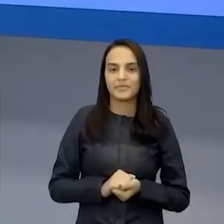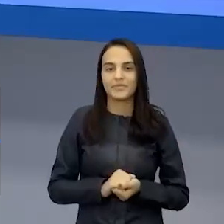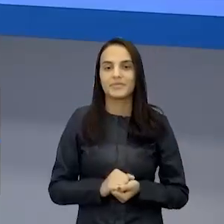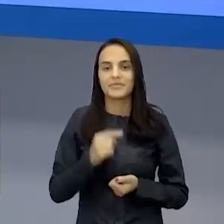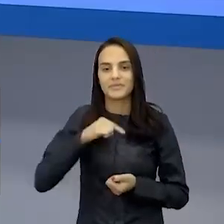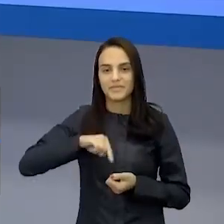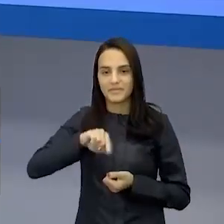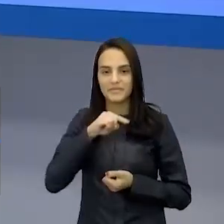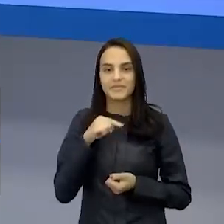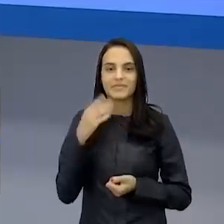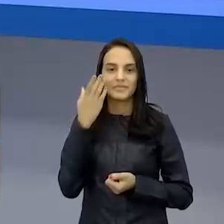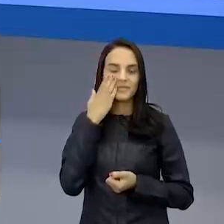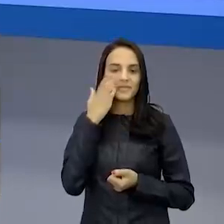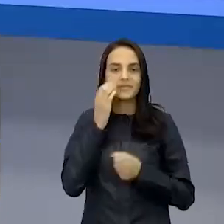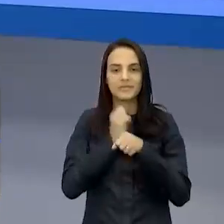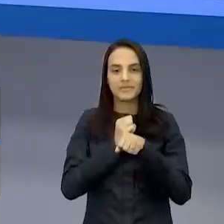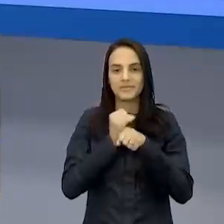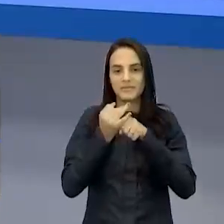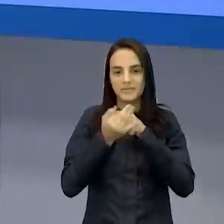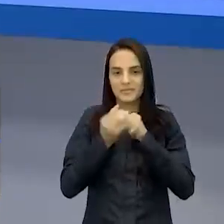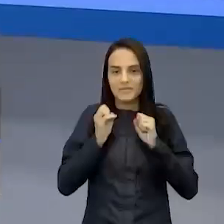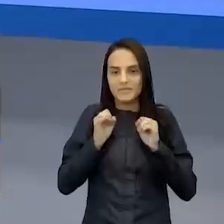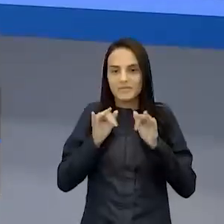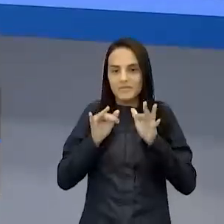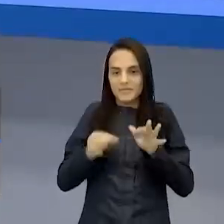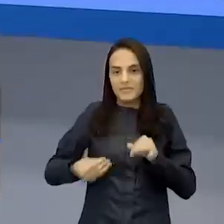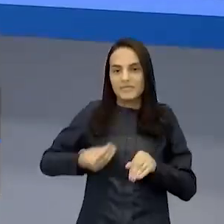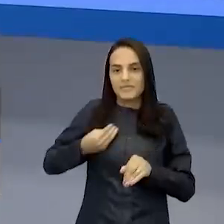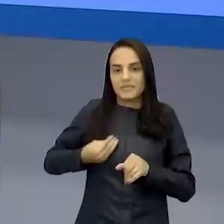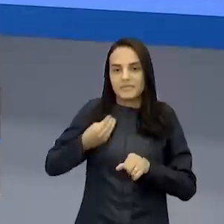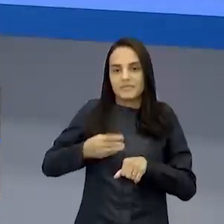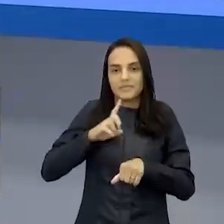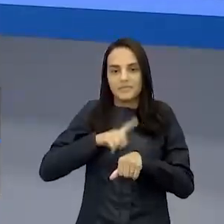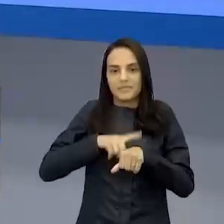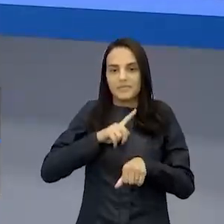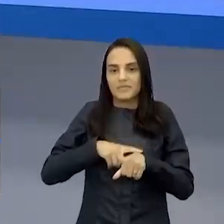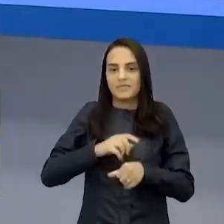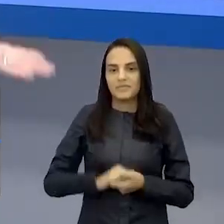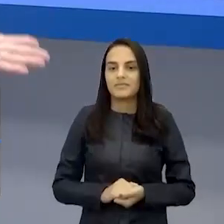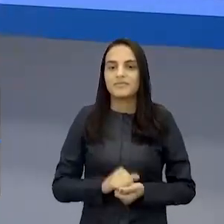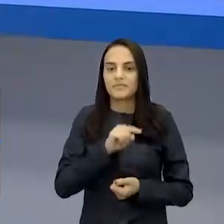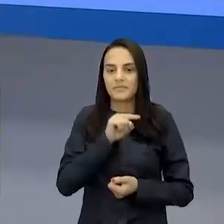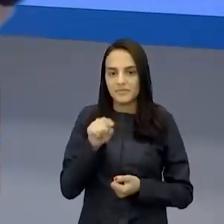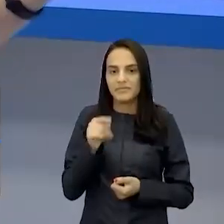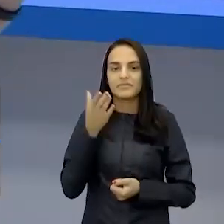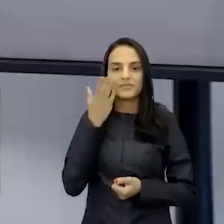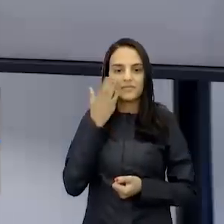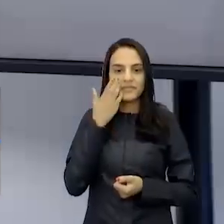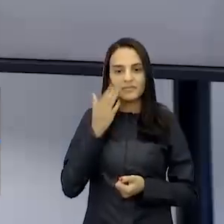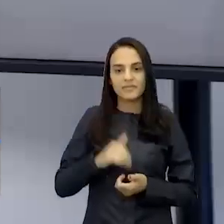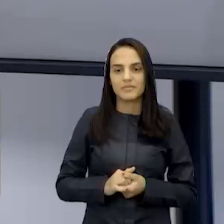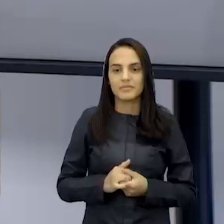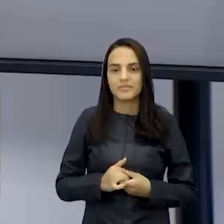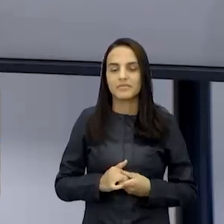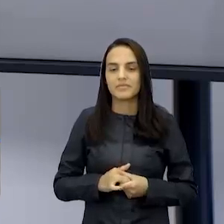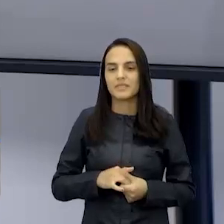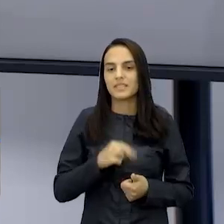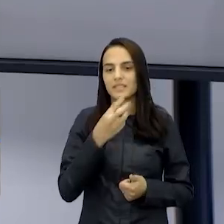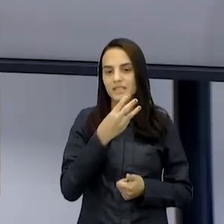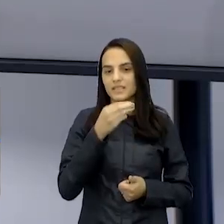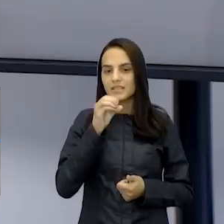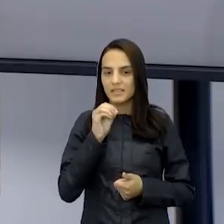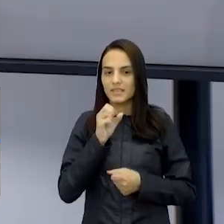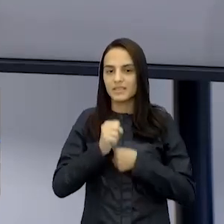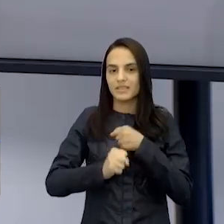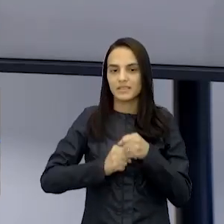que eu quarentei na quarentena, eles viram eu quarentando ao vivo, teve até bolinho. Então, não tem jeito, eles sabem. Então, daqui 30 anos a professora